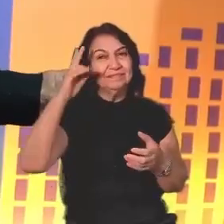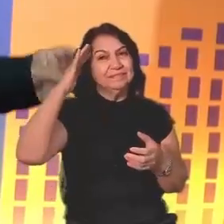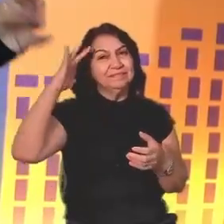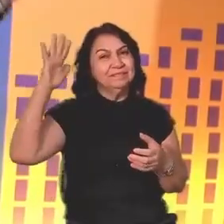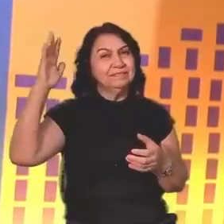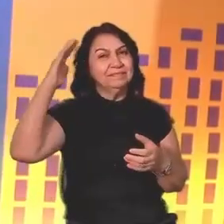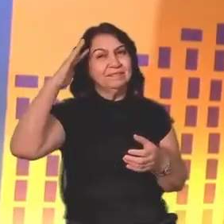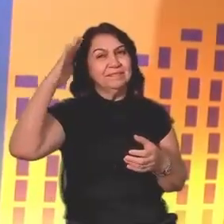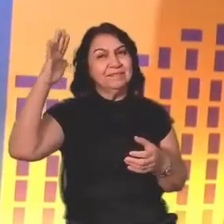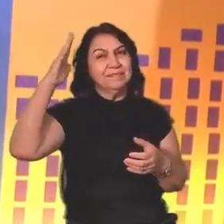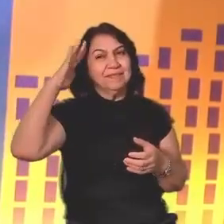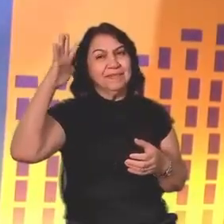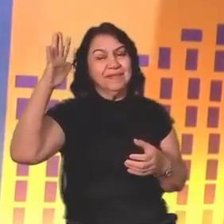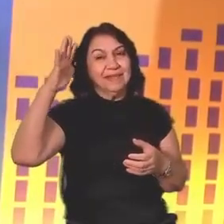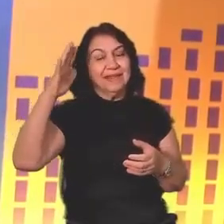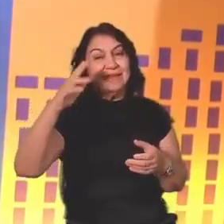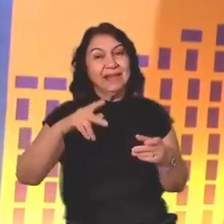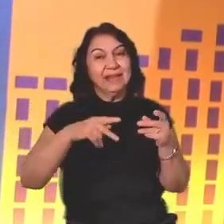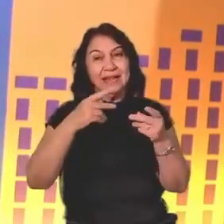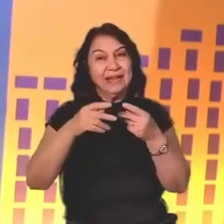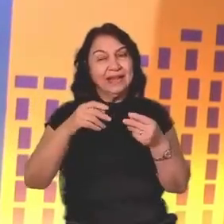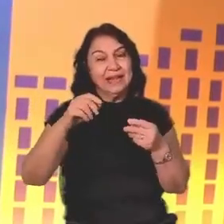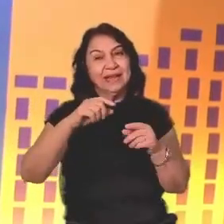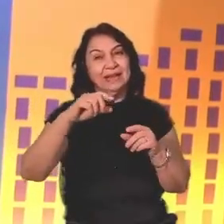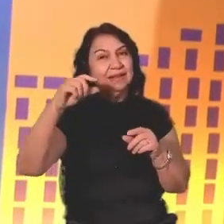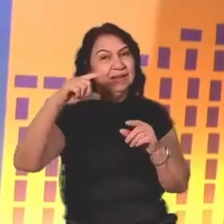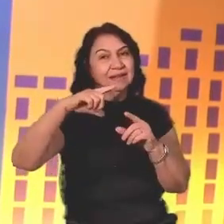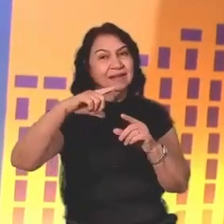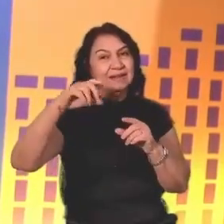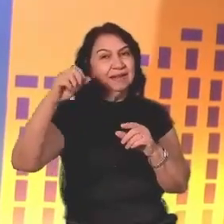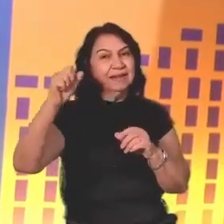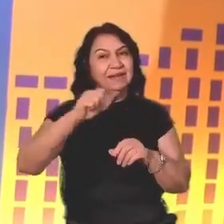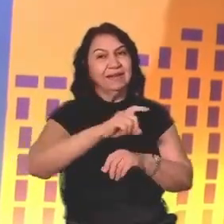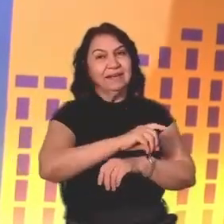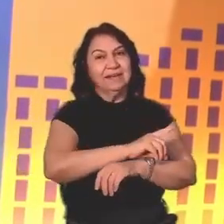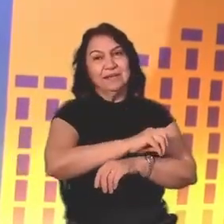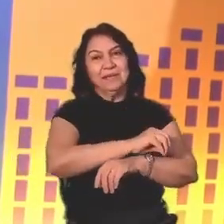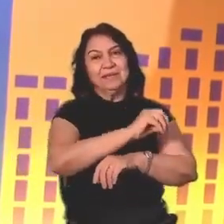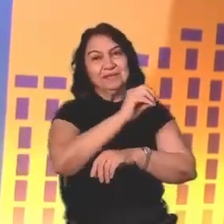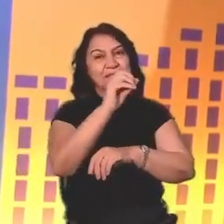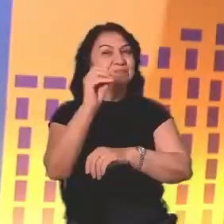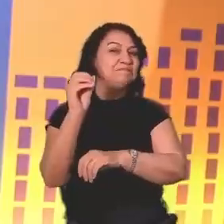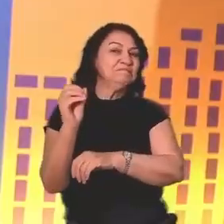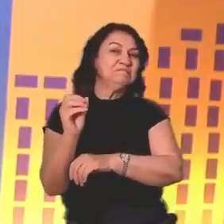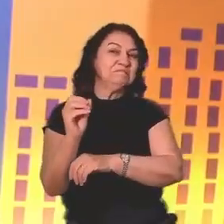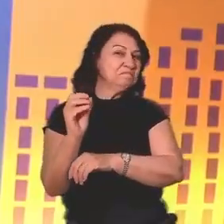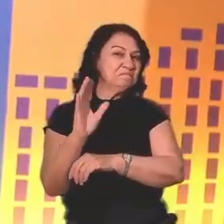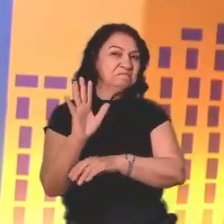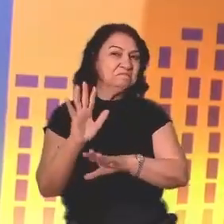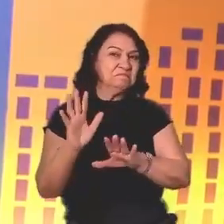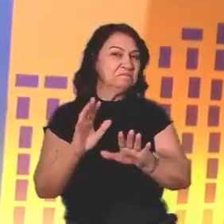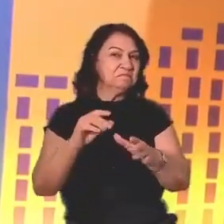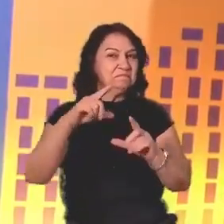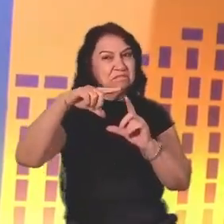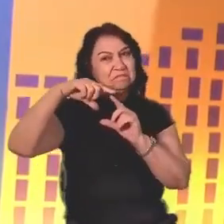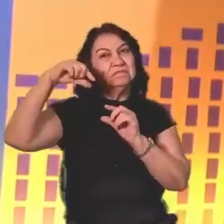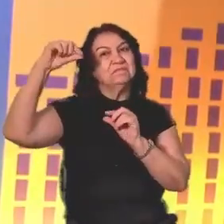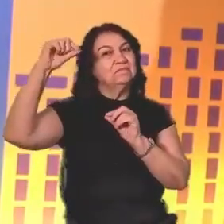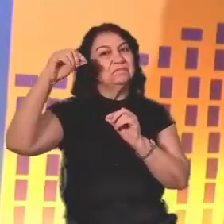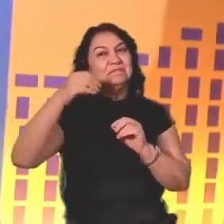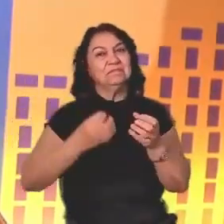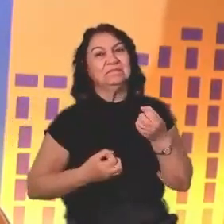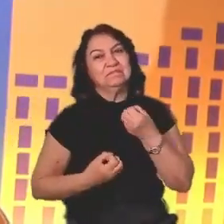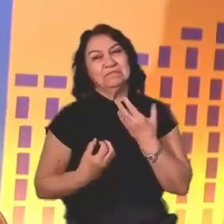de pensar assim, eu vou falar sobre o sol, sobre a lua, poeta, poesia, eu sou ruim mesmo, não